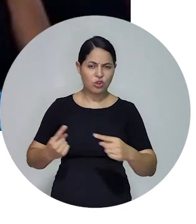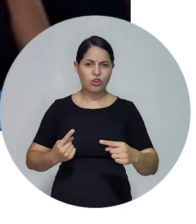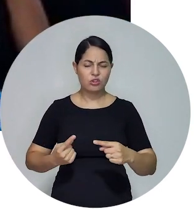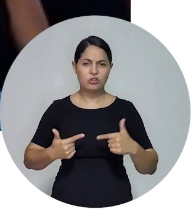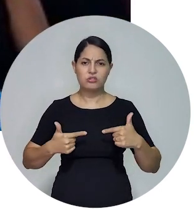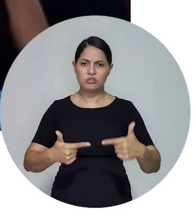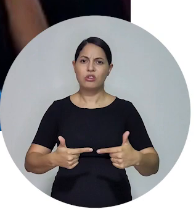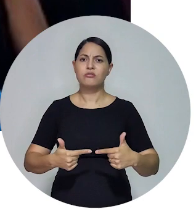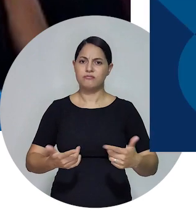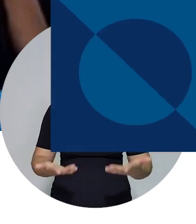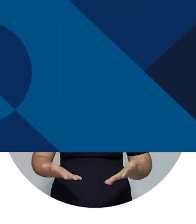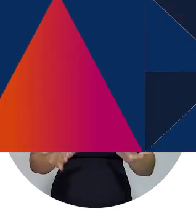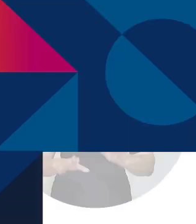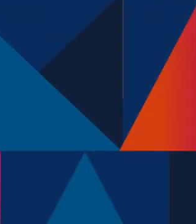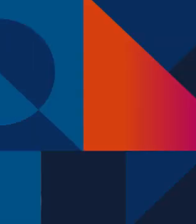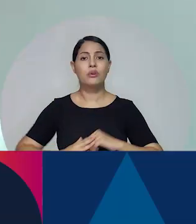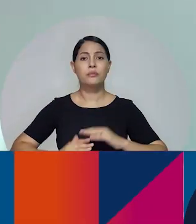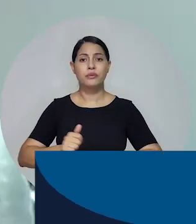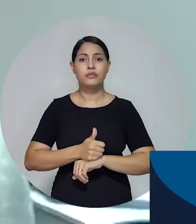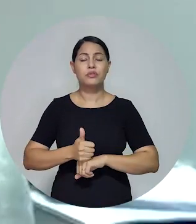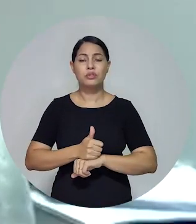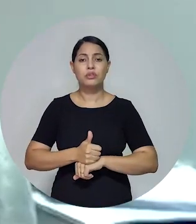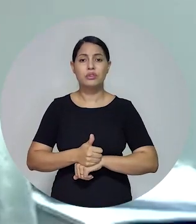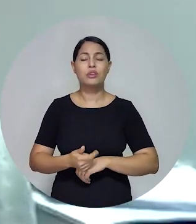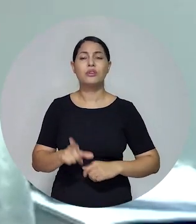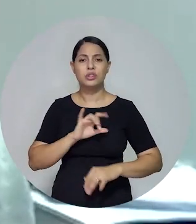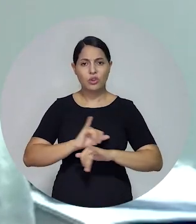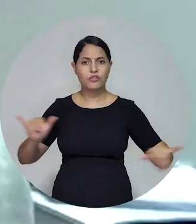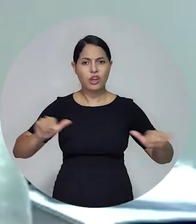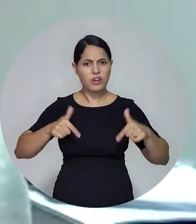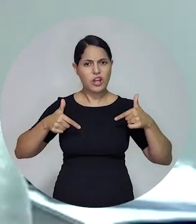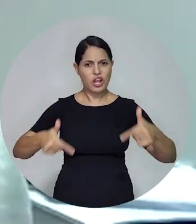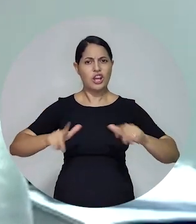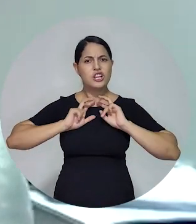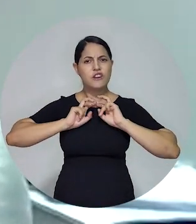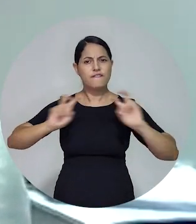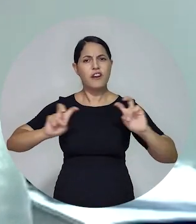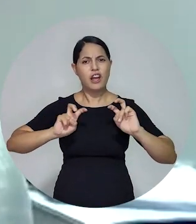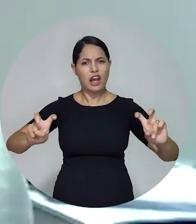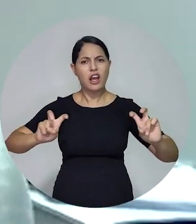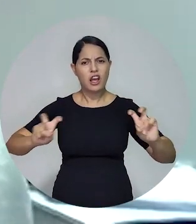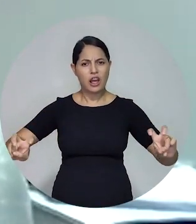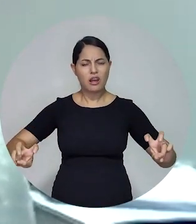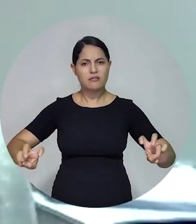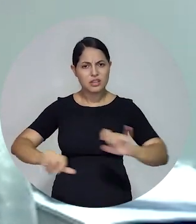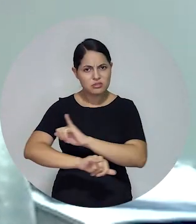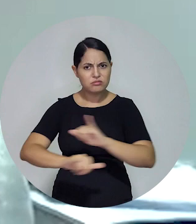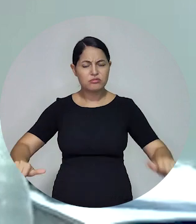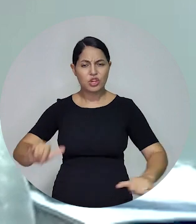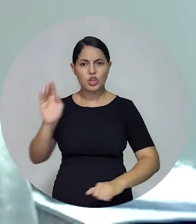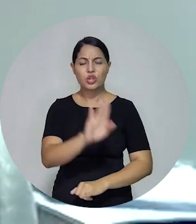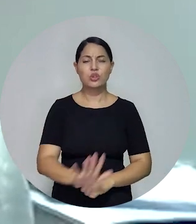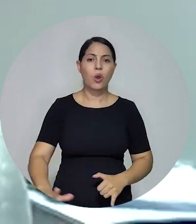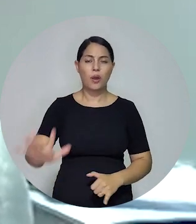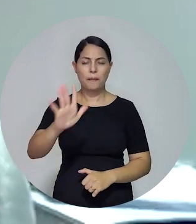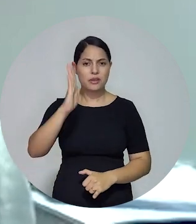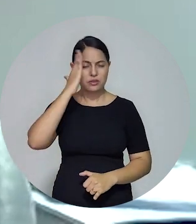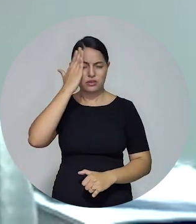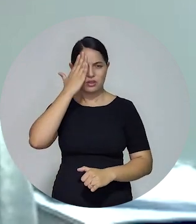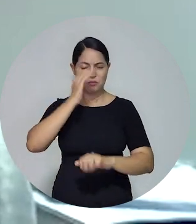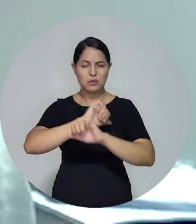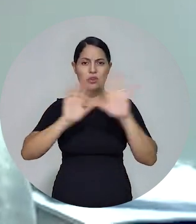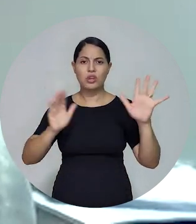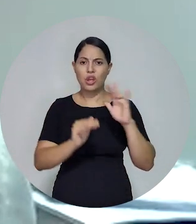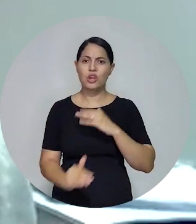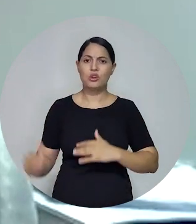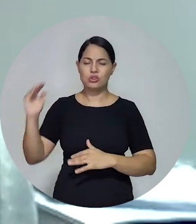o vilipêndio às nossas prerrogativas. Para dizer com a voz mais firme e forte que existe e para que ela ecoe em todos os cantos